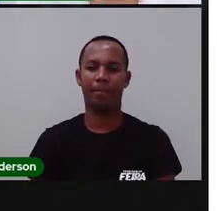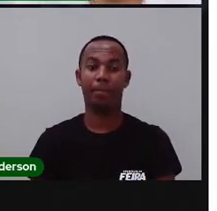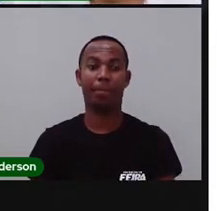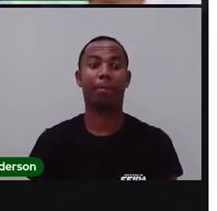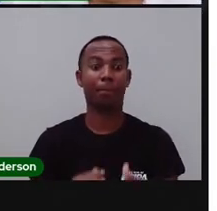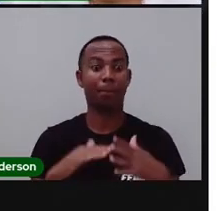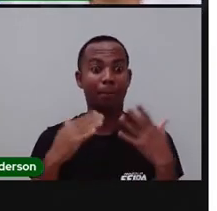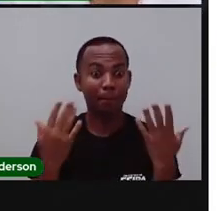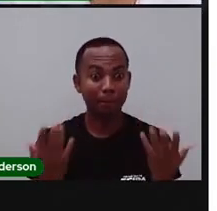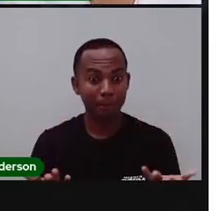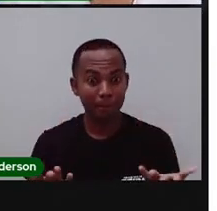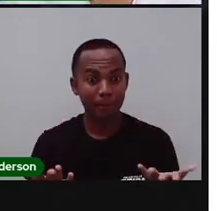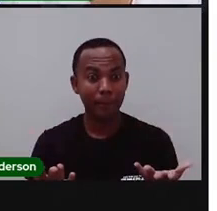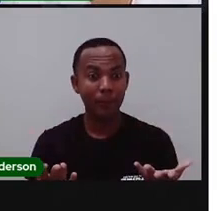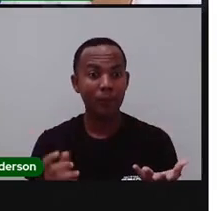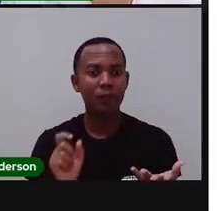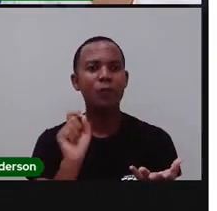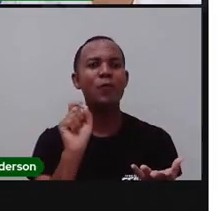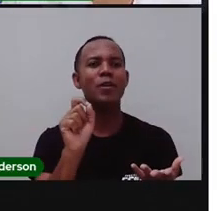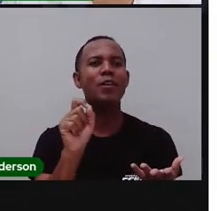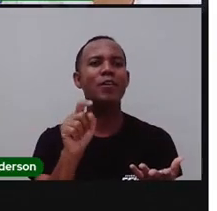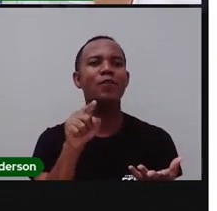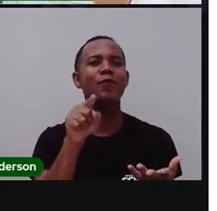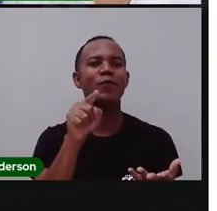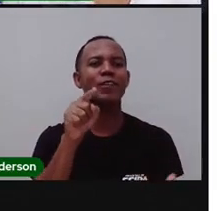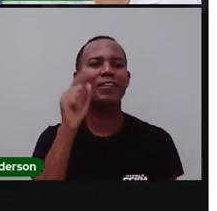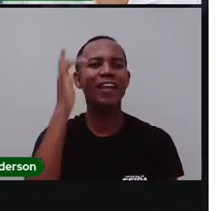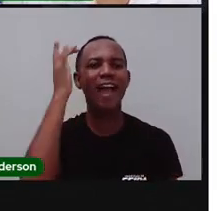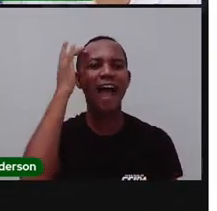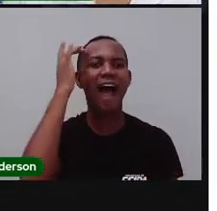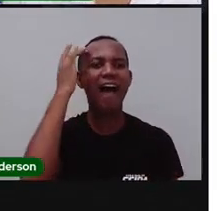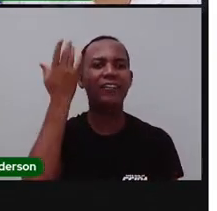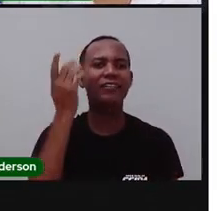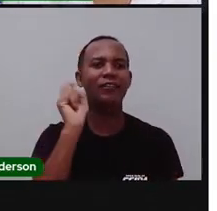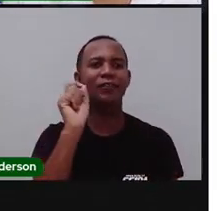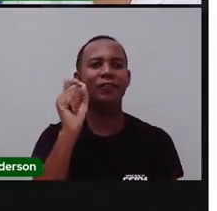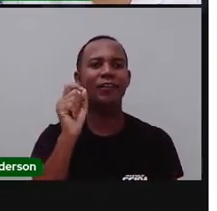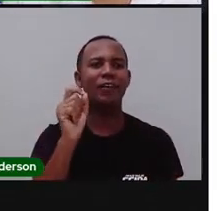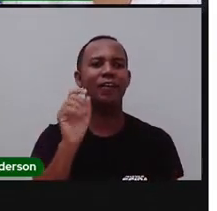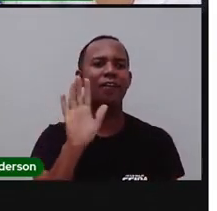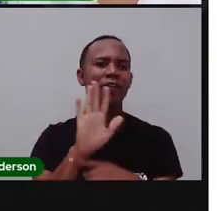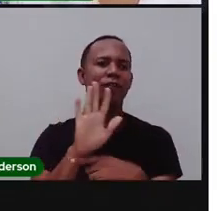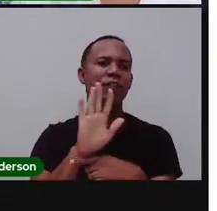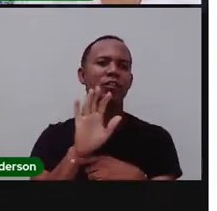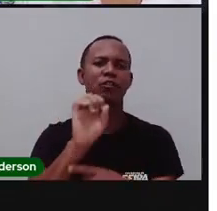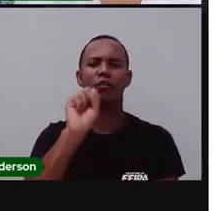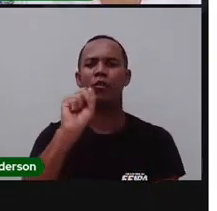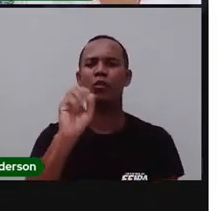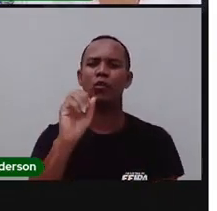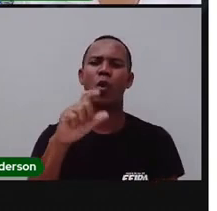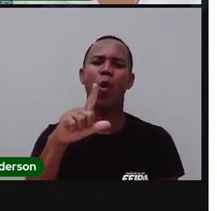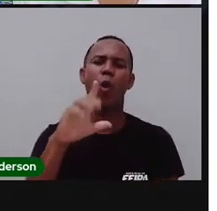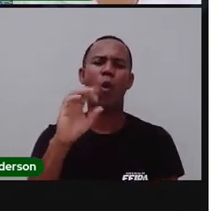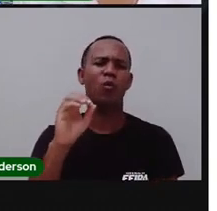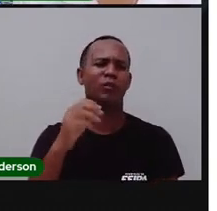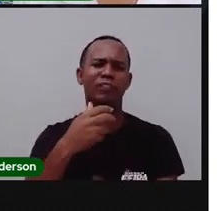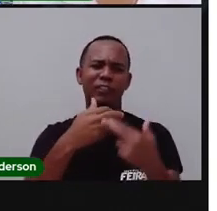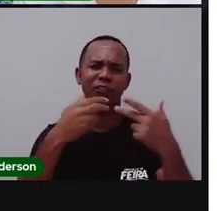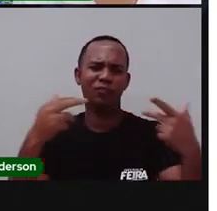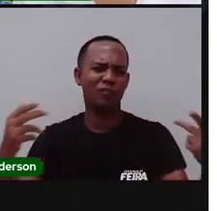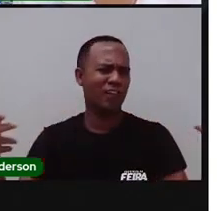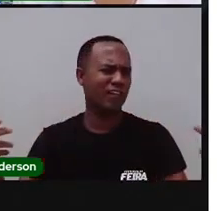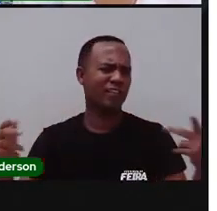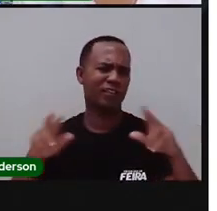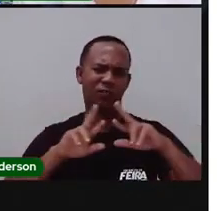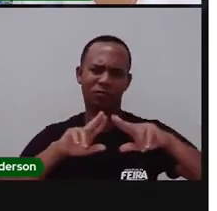E aí, o que vocês acharam sobre esse vídeo que falou tanta coisa sobre o solo? Várias dessas coisas a ProMaria